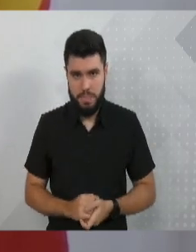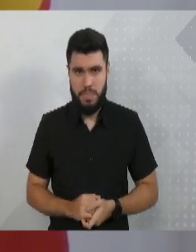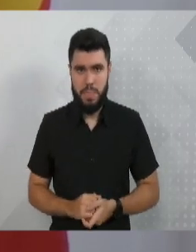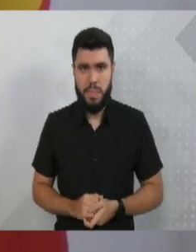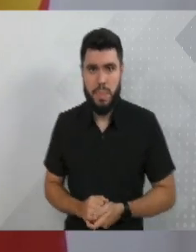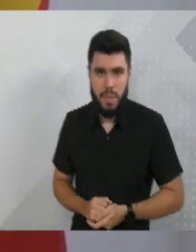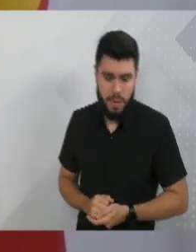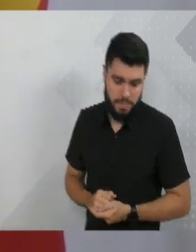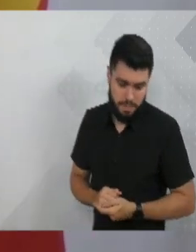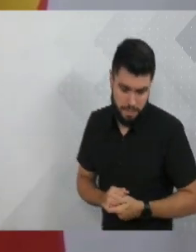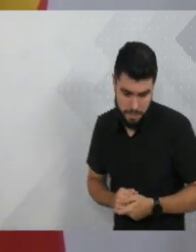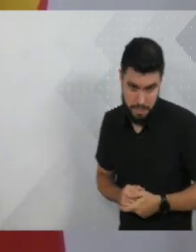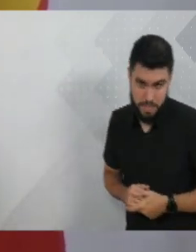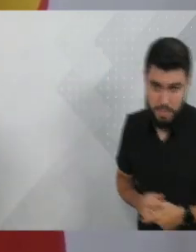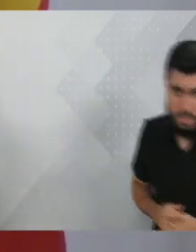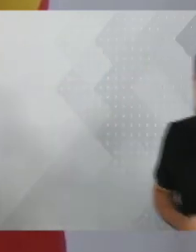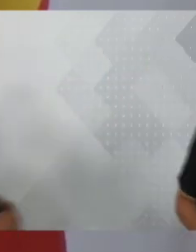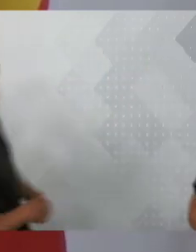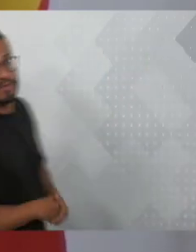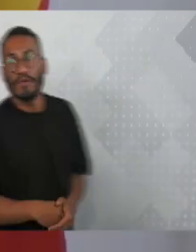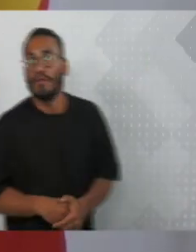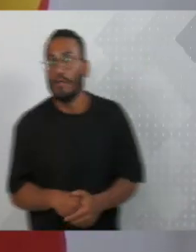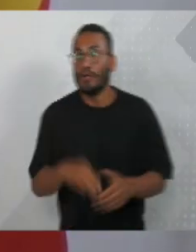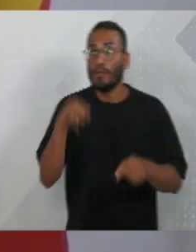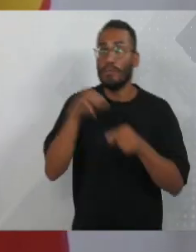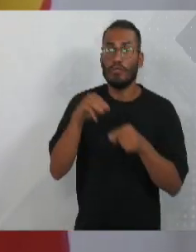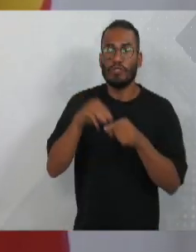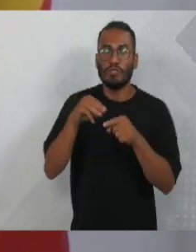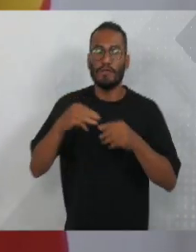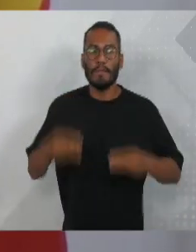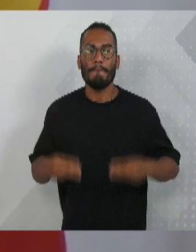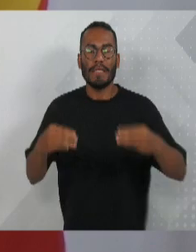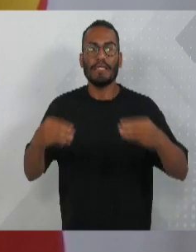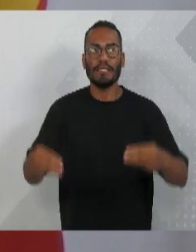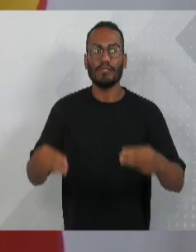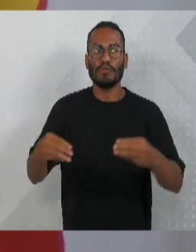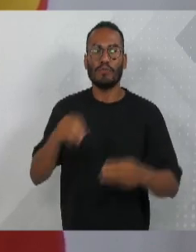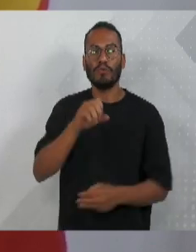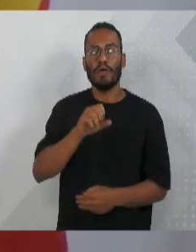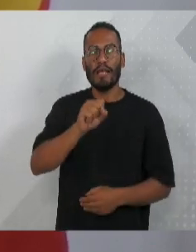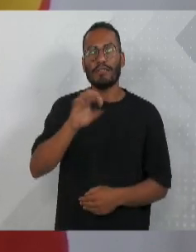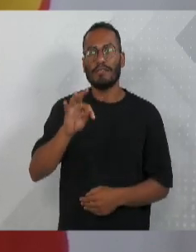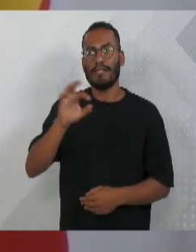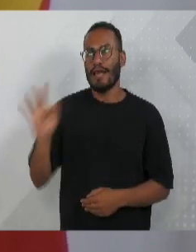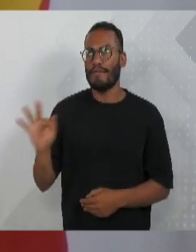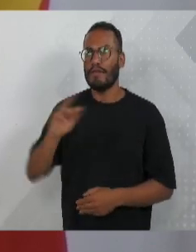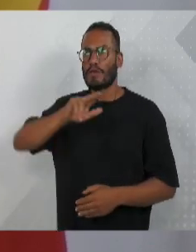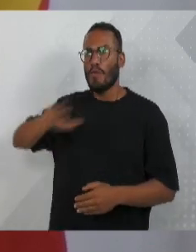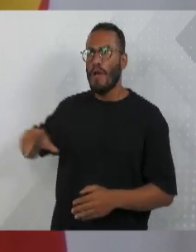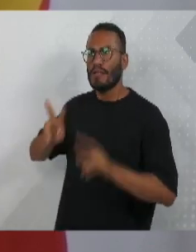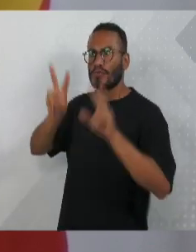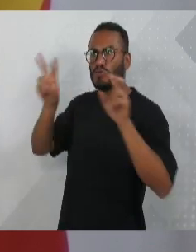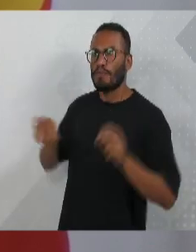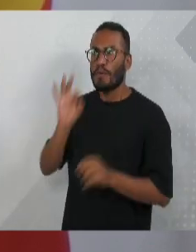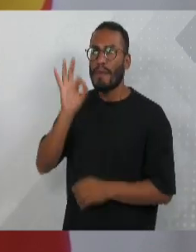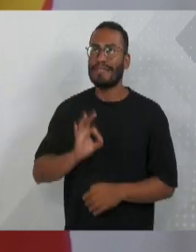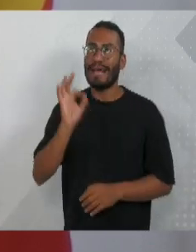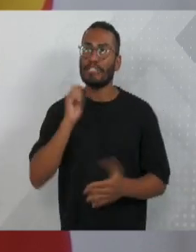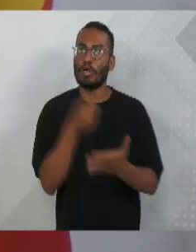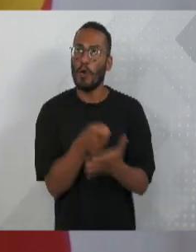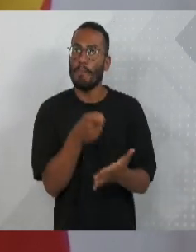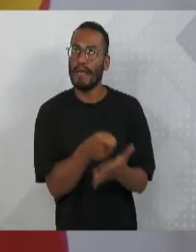assistencial. Com esse motivo, os ministros do Supremo têm insistido que não se trata de uma taxa